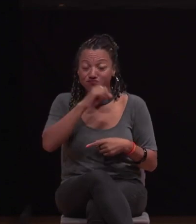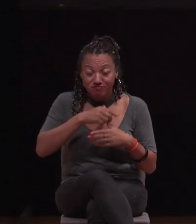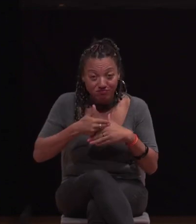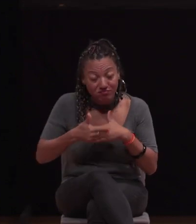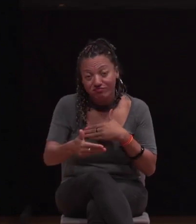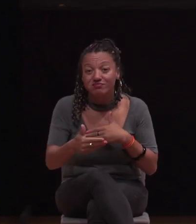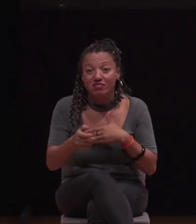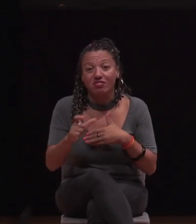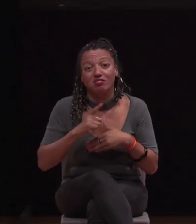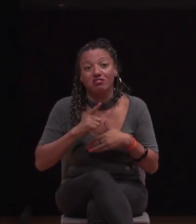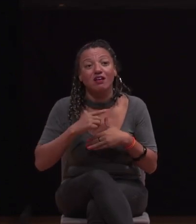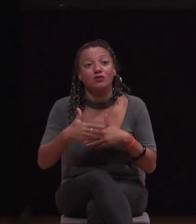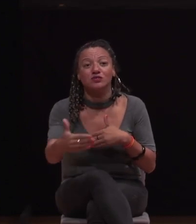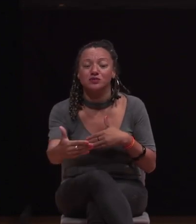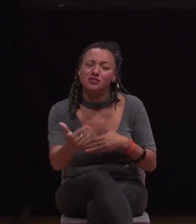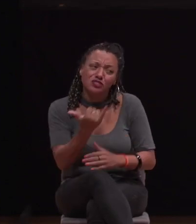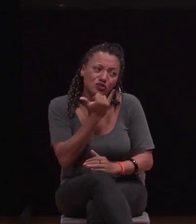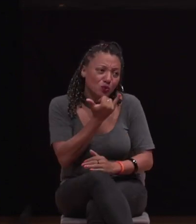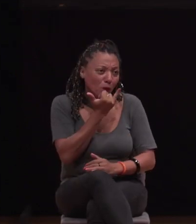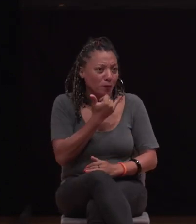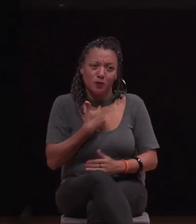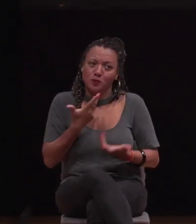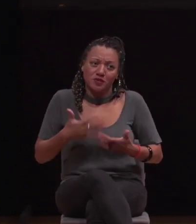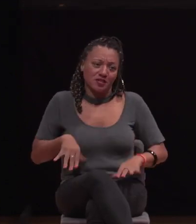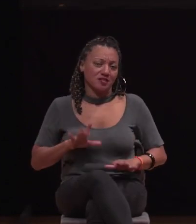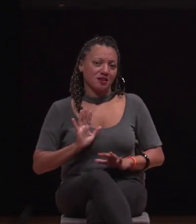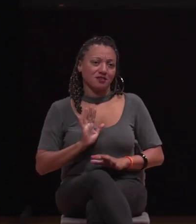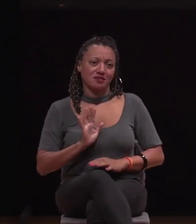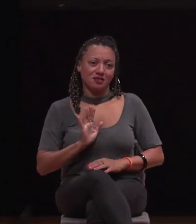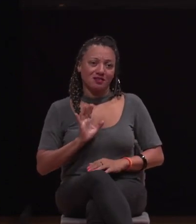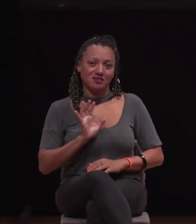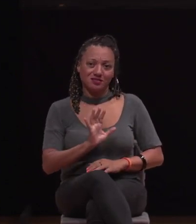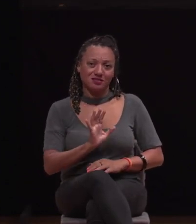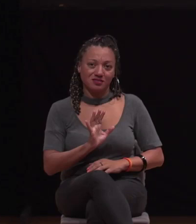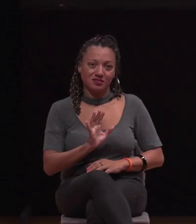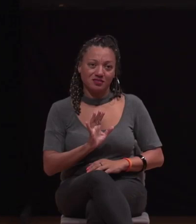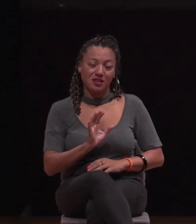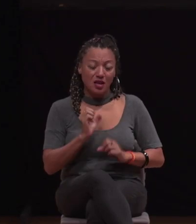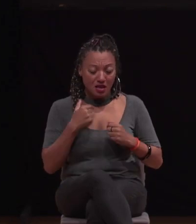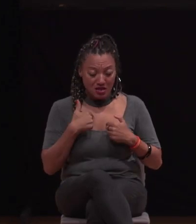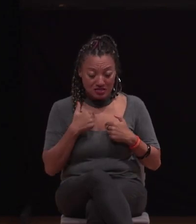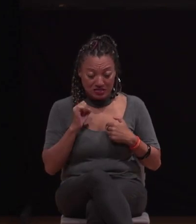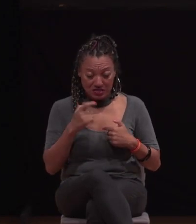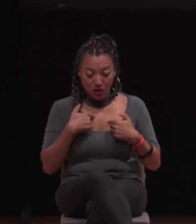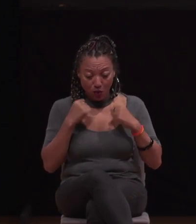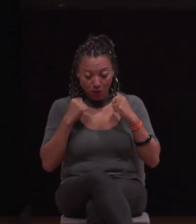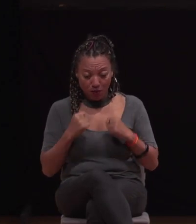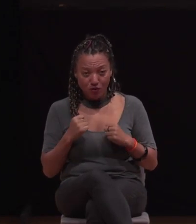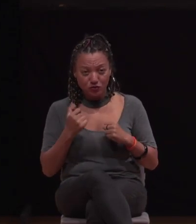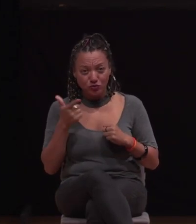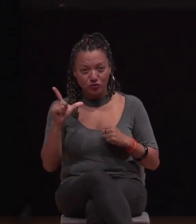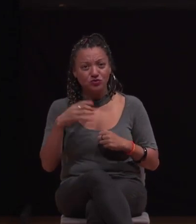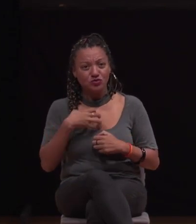é difícil, eu não queria que fosse assim, mesmo. Se eu pudesse escolher e fazer diferente, seria...